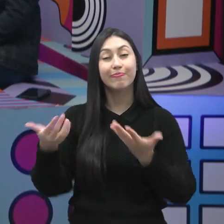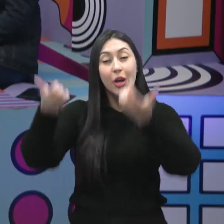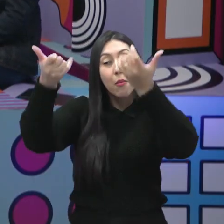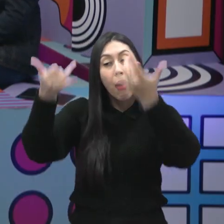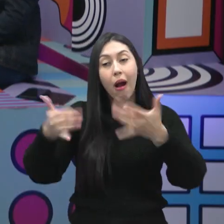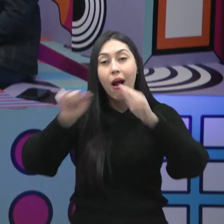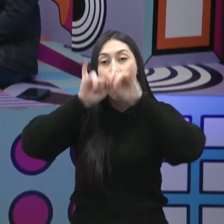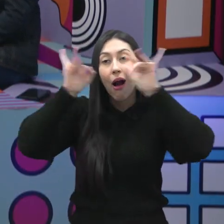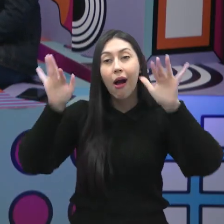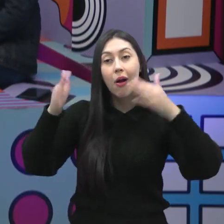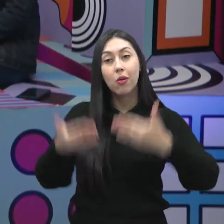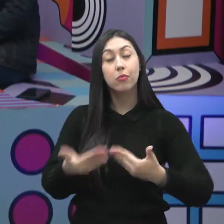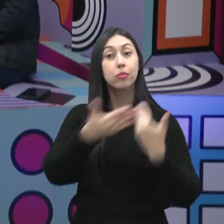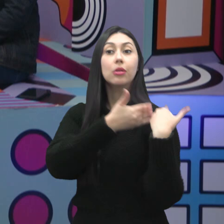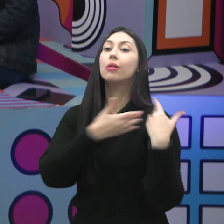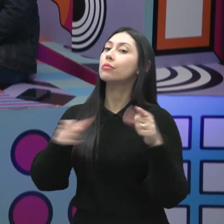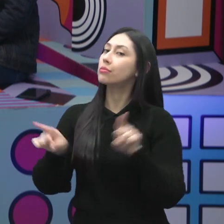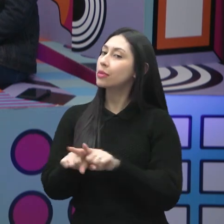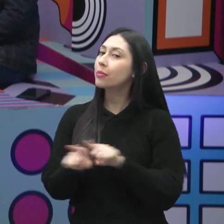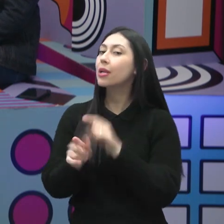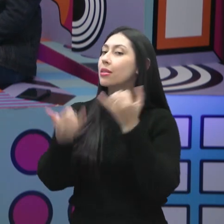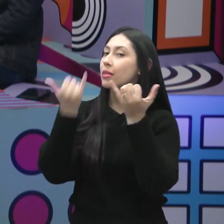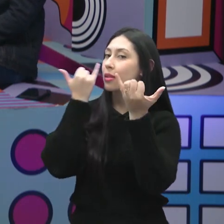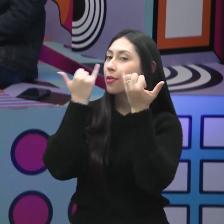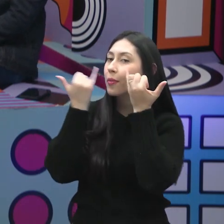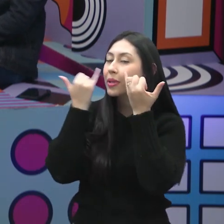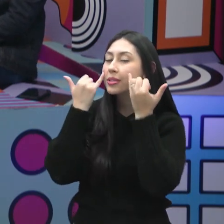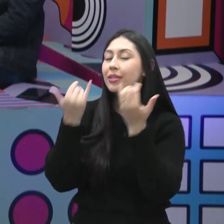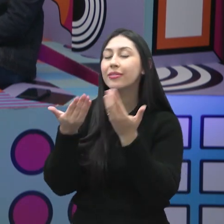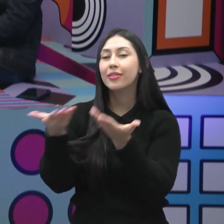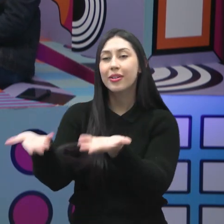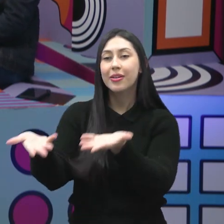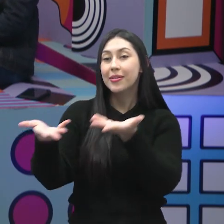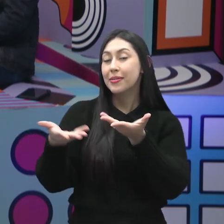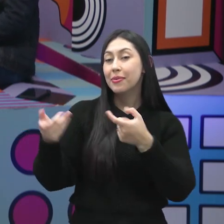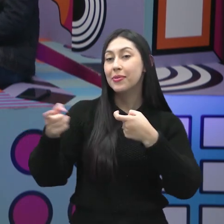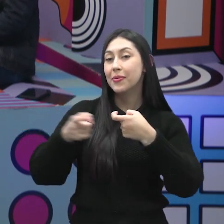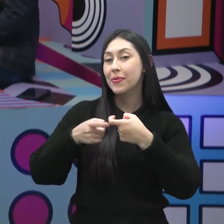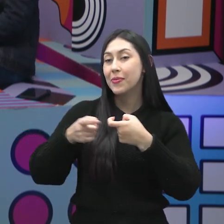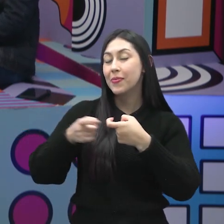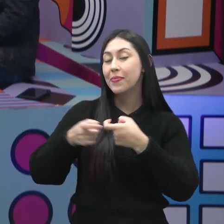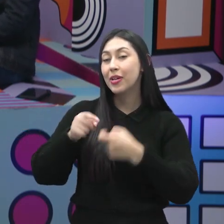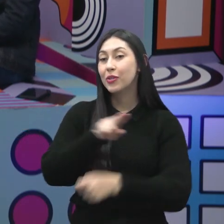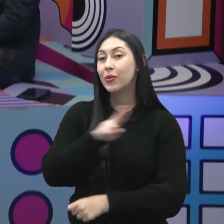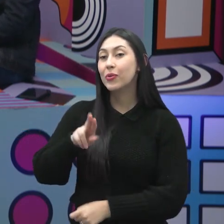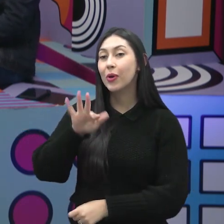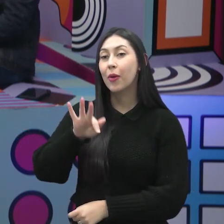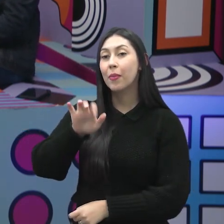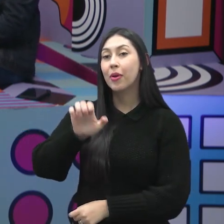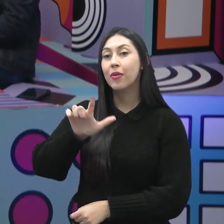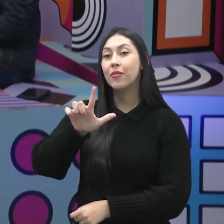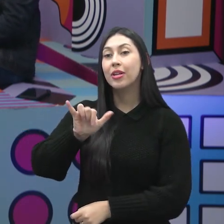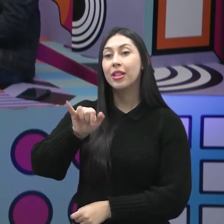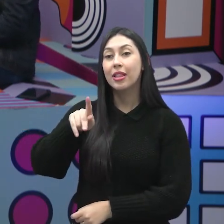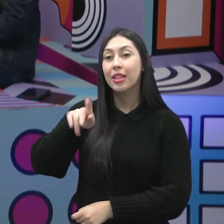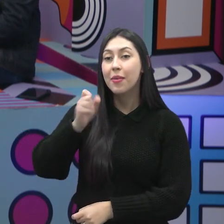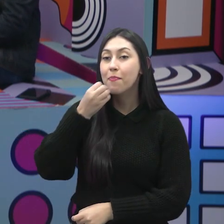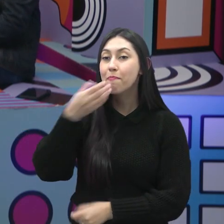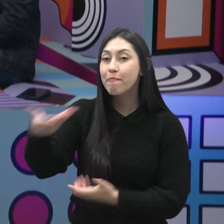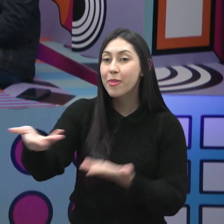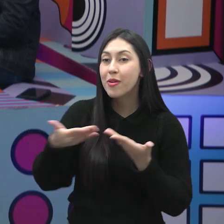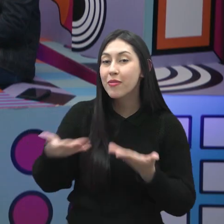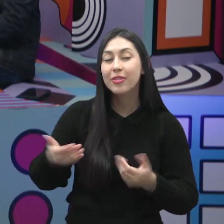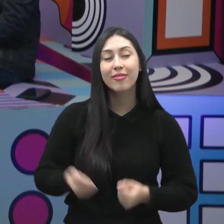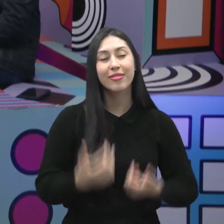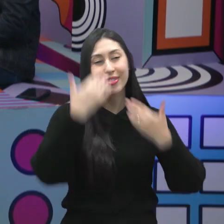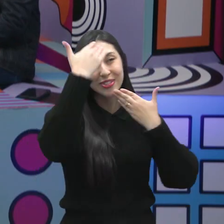clara e responsável e informativa também, é claro, né? A gente recebe o médico urologista Felipe Vasconcelos, que já está por aqui. Seja bem-vindo, doutor.